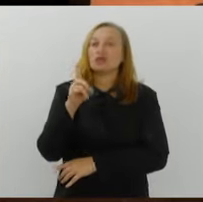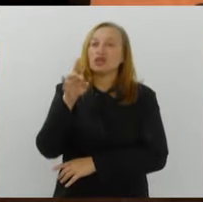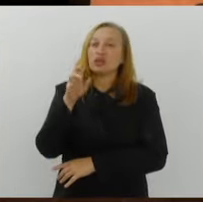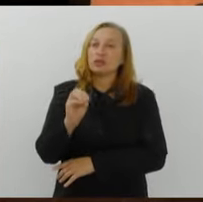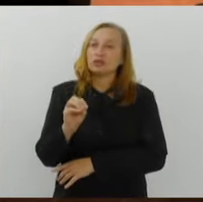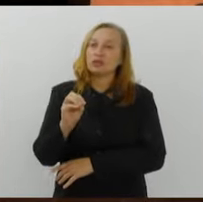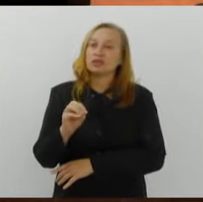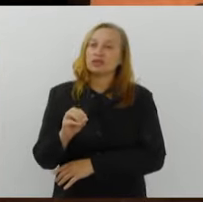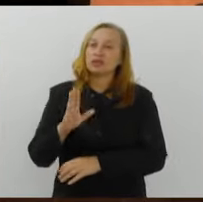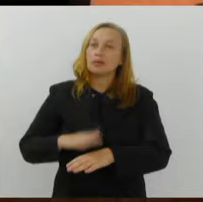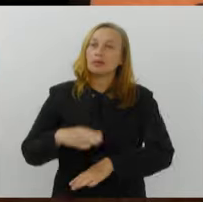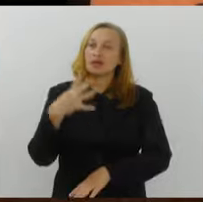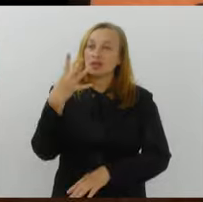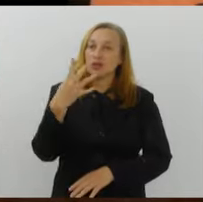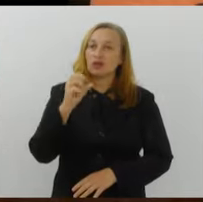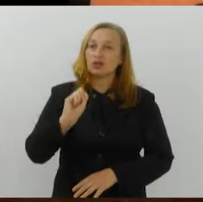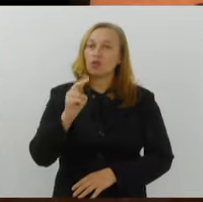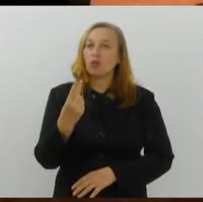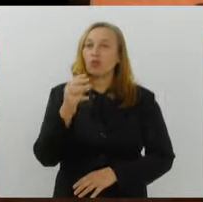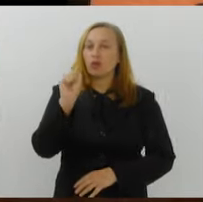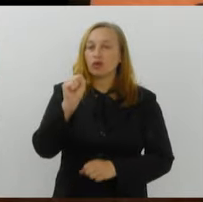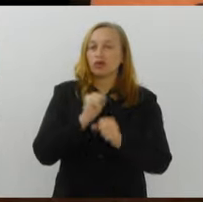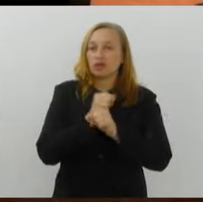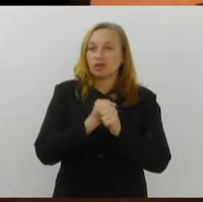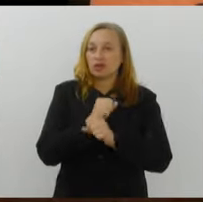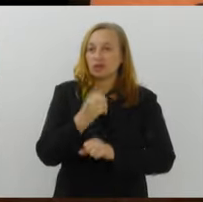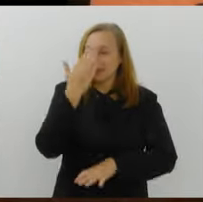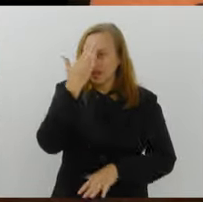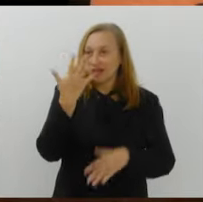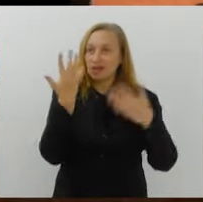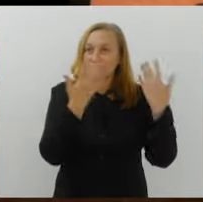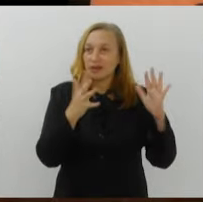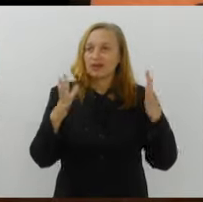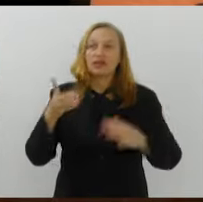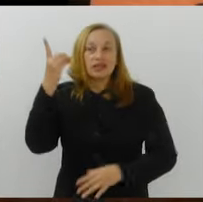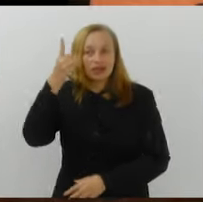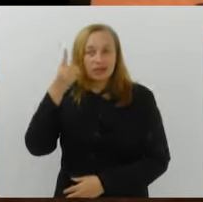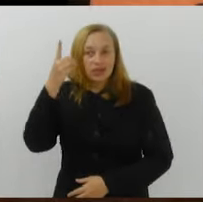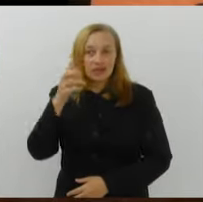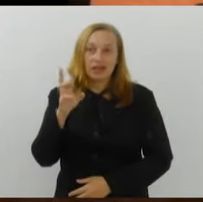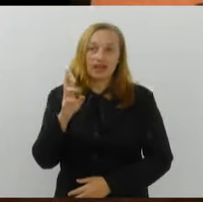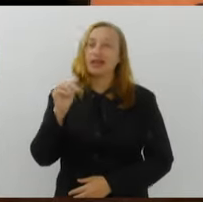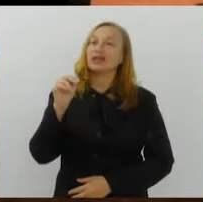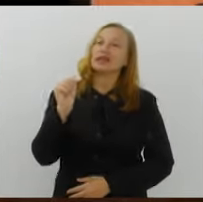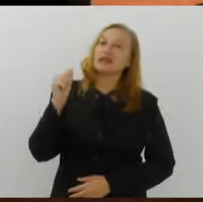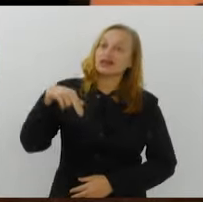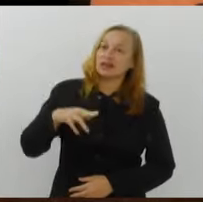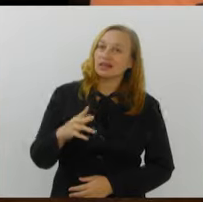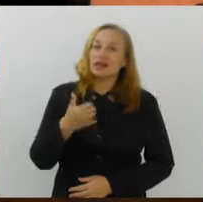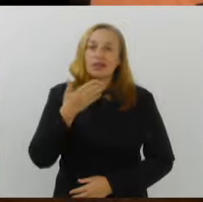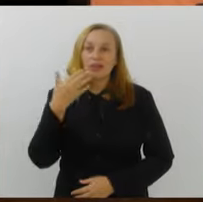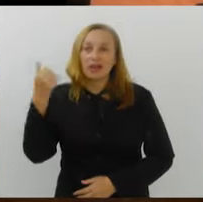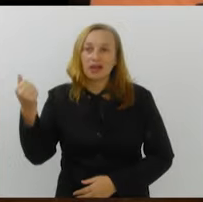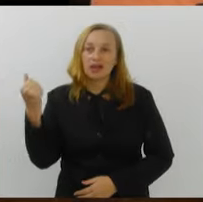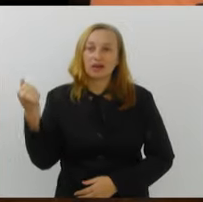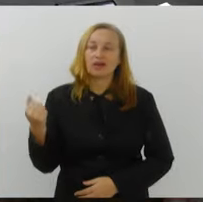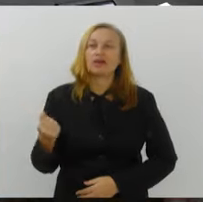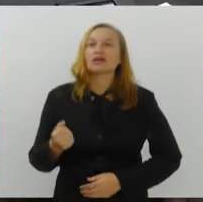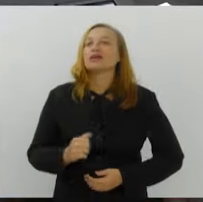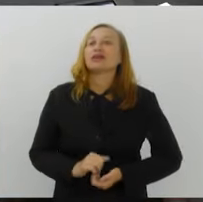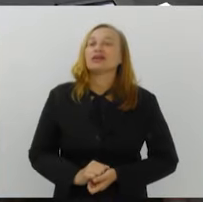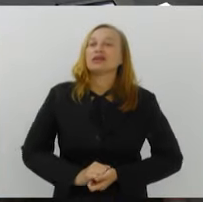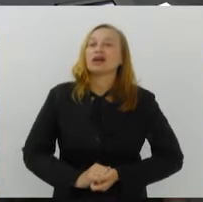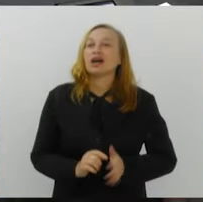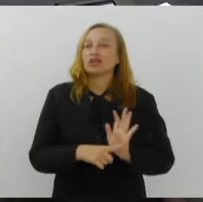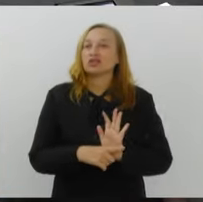mais 4 e 8 anos. Obrigado, presidente. Direito e parabéns ao deputado Renan. Ele é o melhor cabo eleitoral do prefeito Rodrigo Neves.